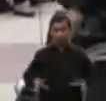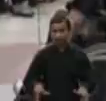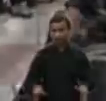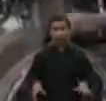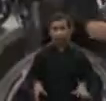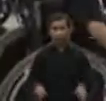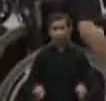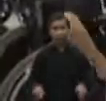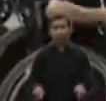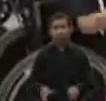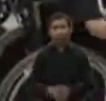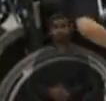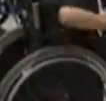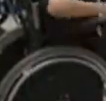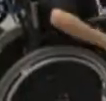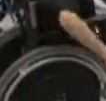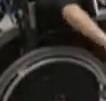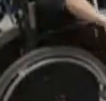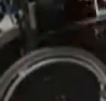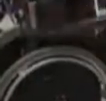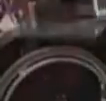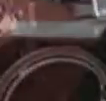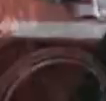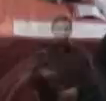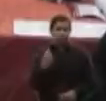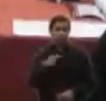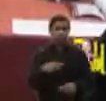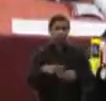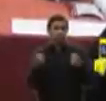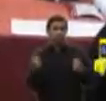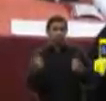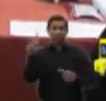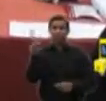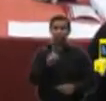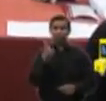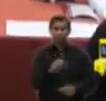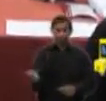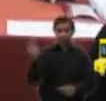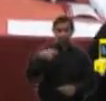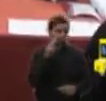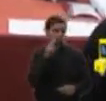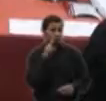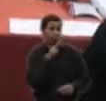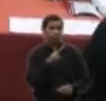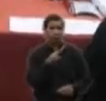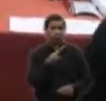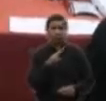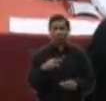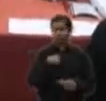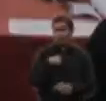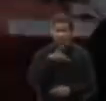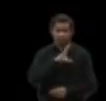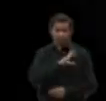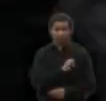atenção do público. Acho que mais deficientes deveriam participar, né? Deveria abranger mais público, mas eu tô